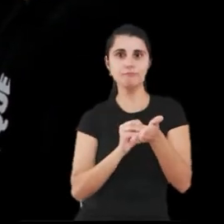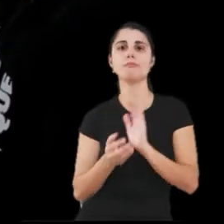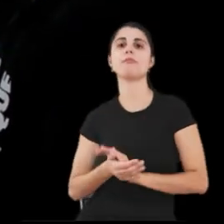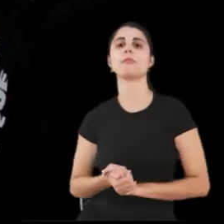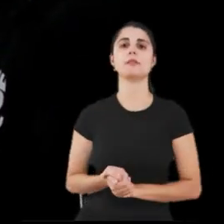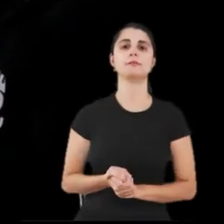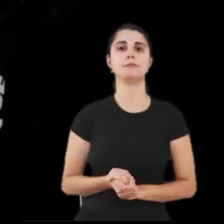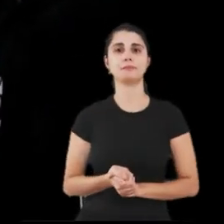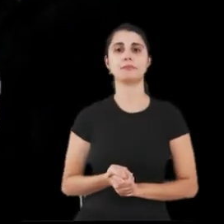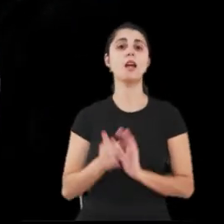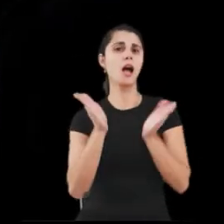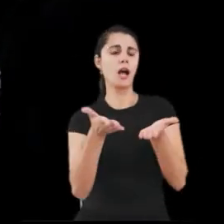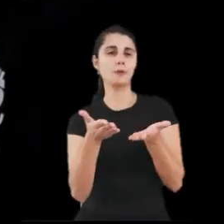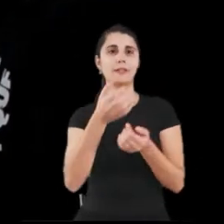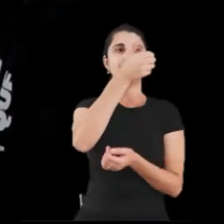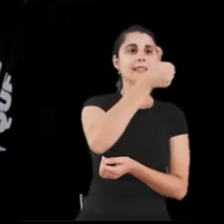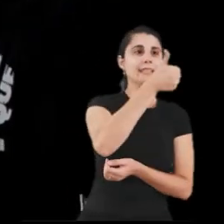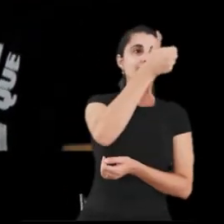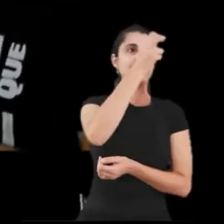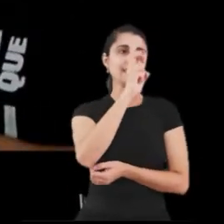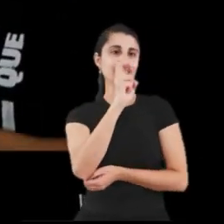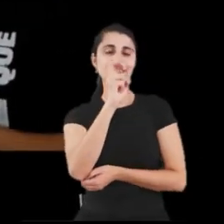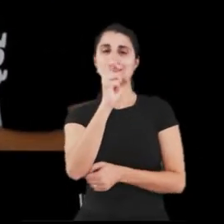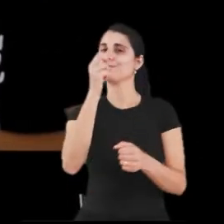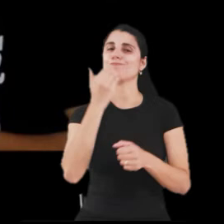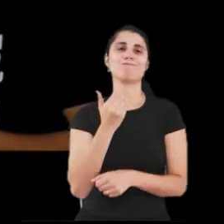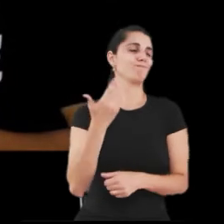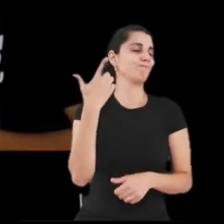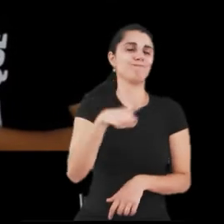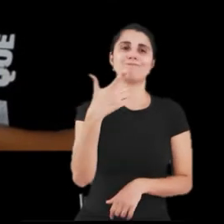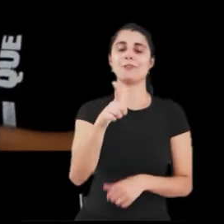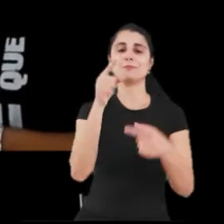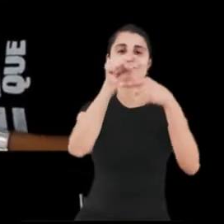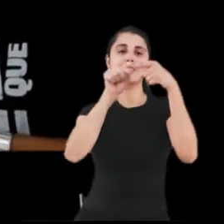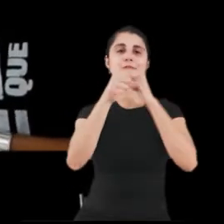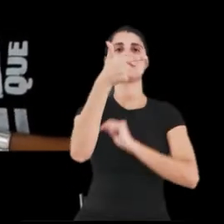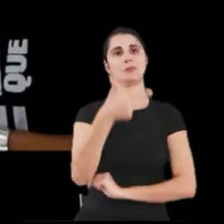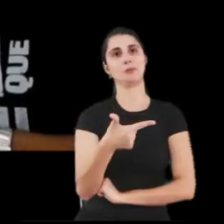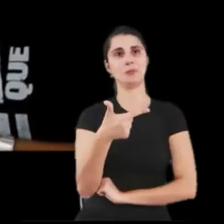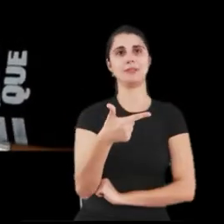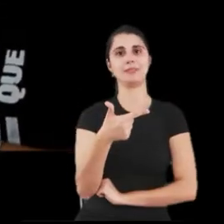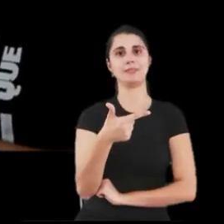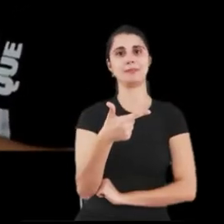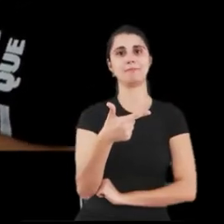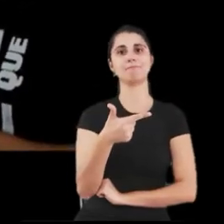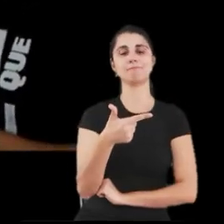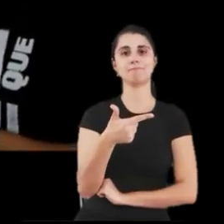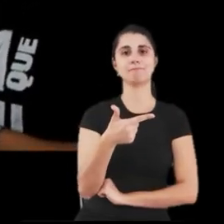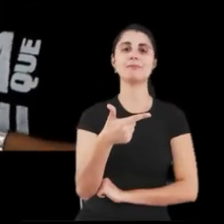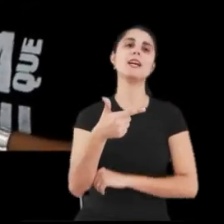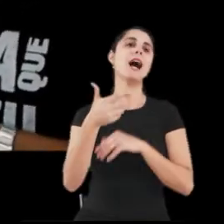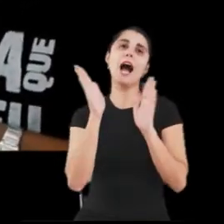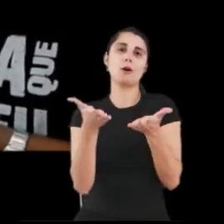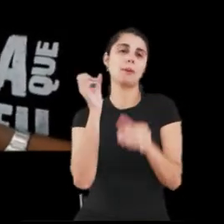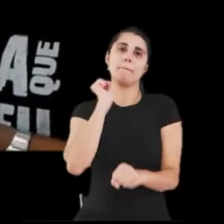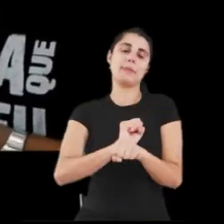18. Agora perceba que o 15 não divide por 2. Portanto, a divisão por